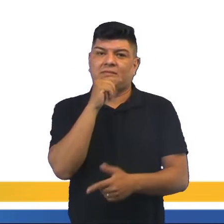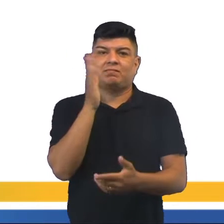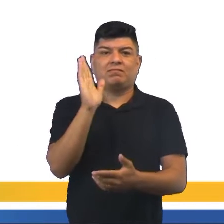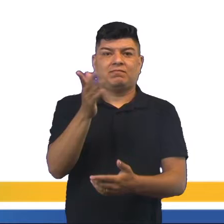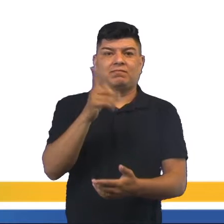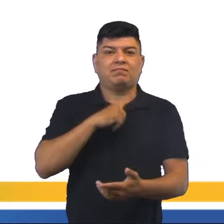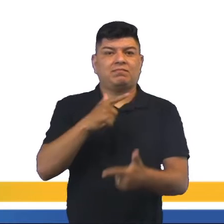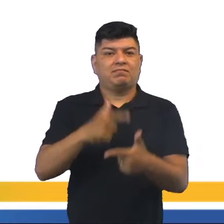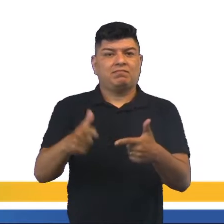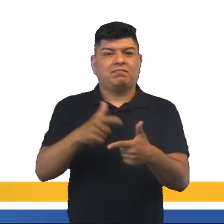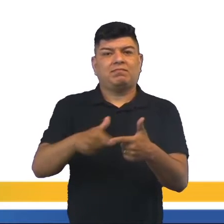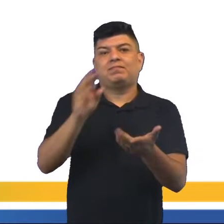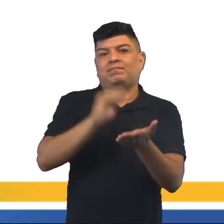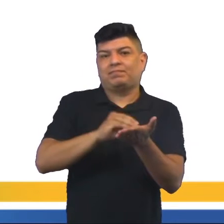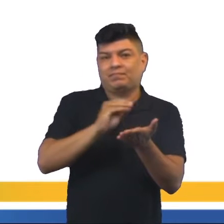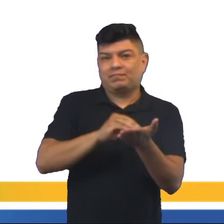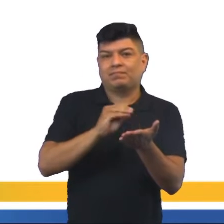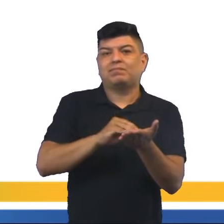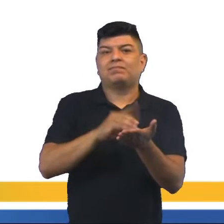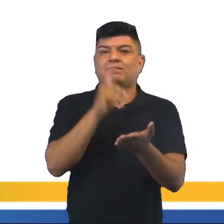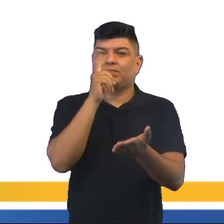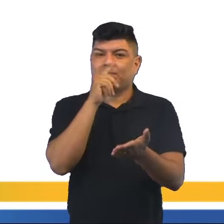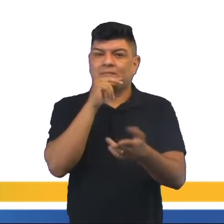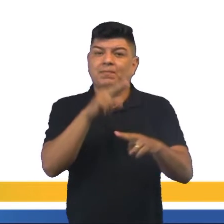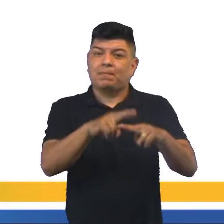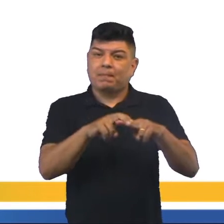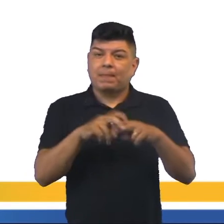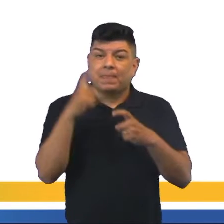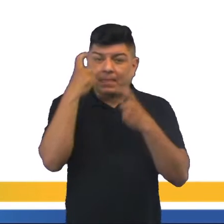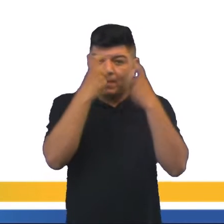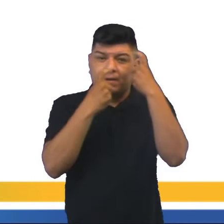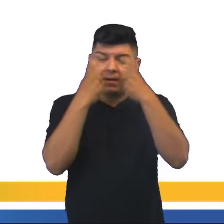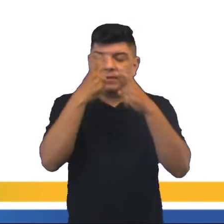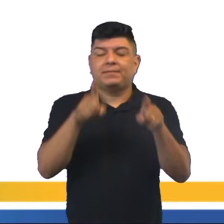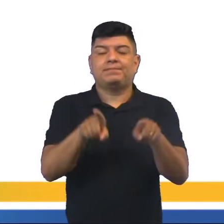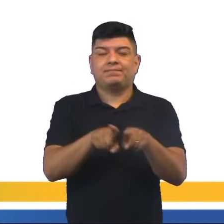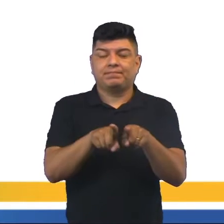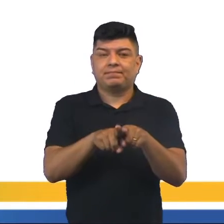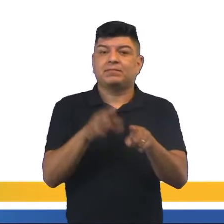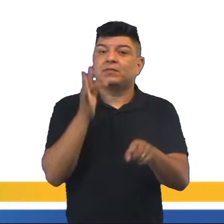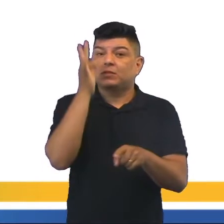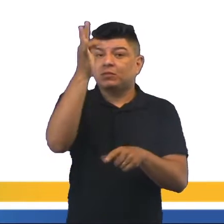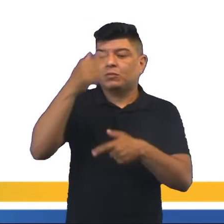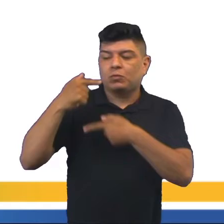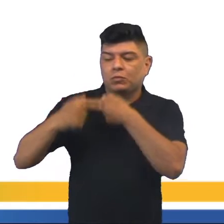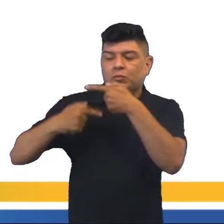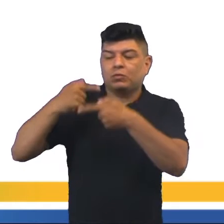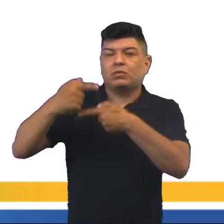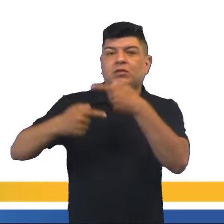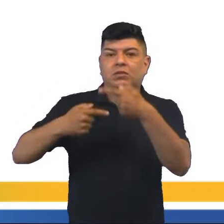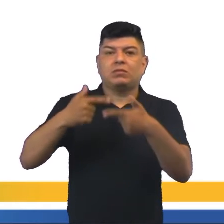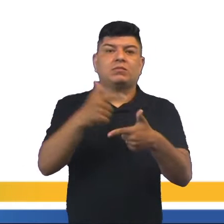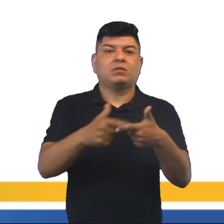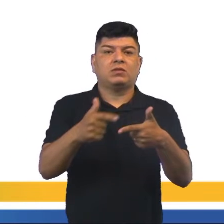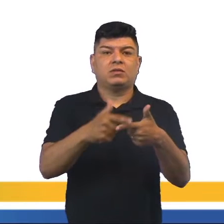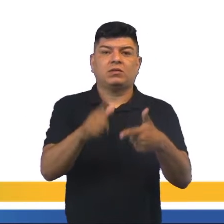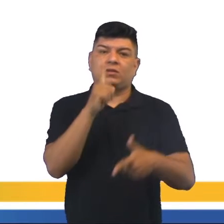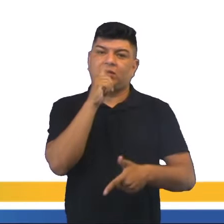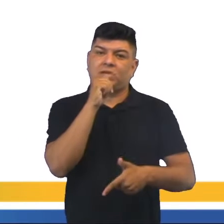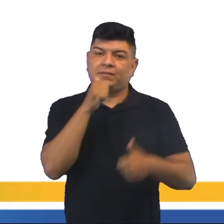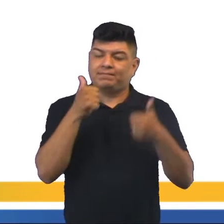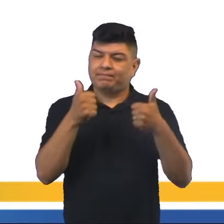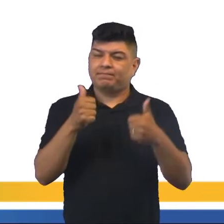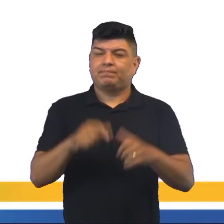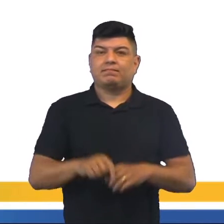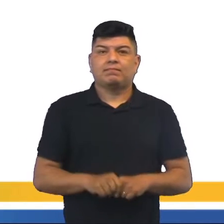tendo esse problema da escassez de água. Então, há uma preocupação também com as futuras gerações sobre esse problema da água,